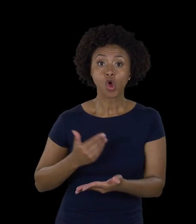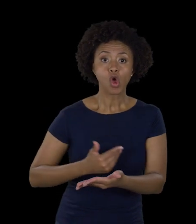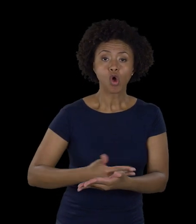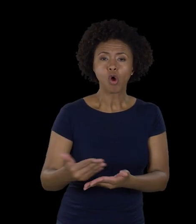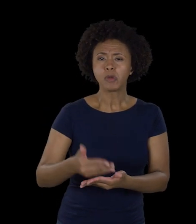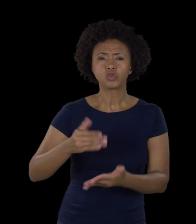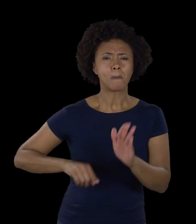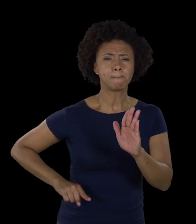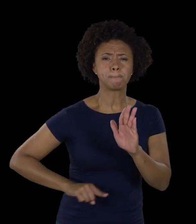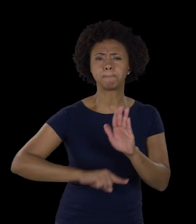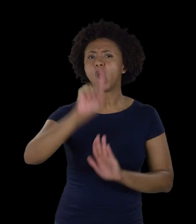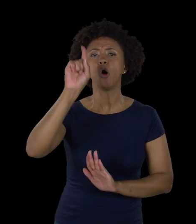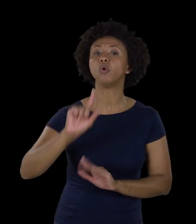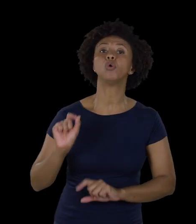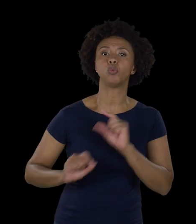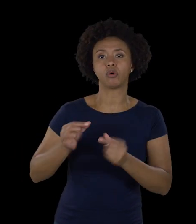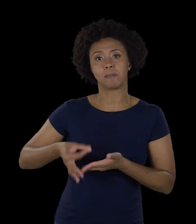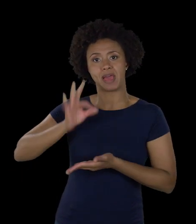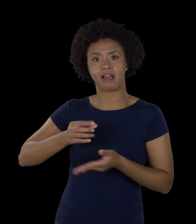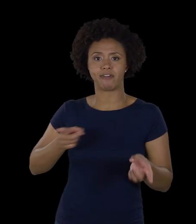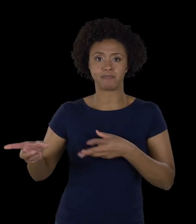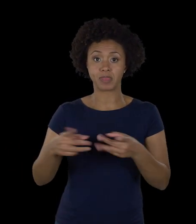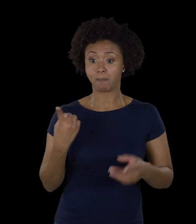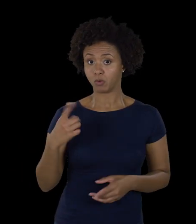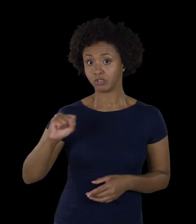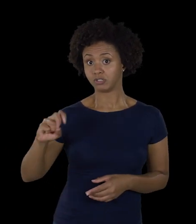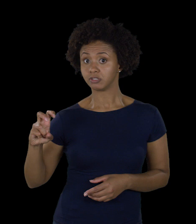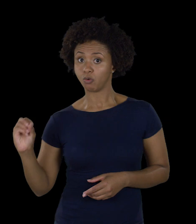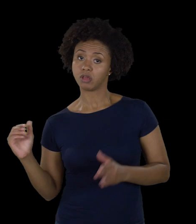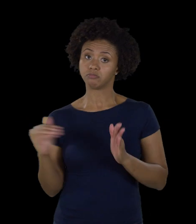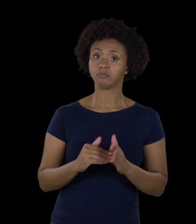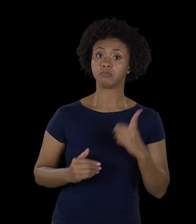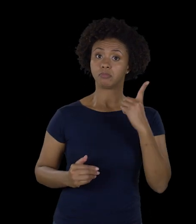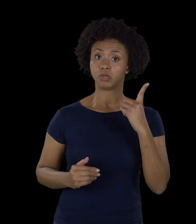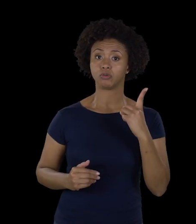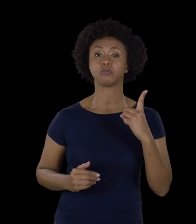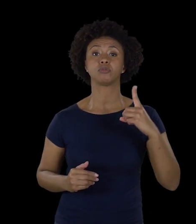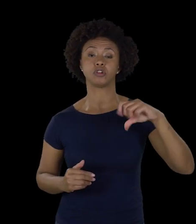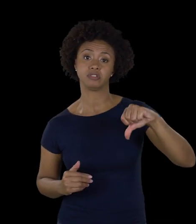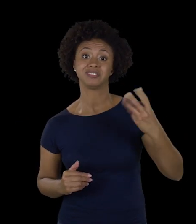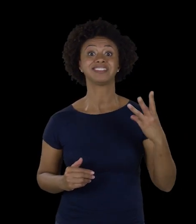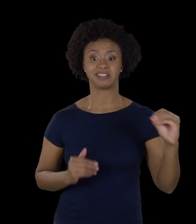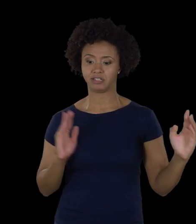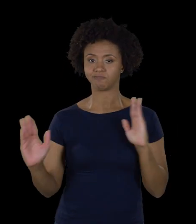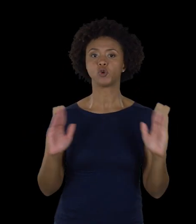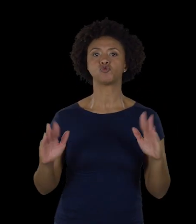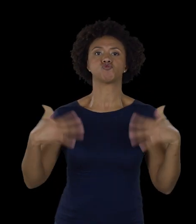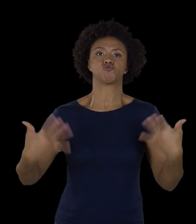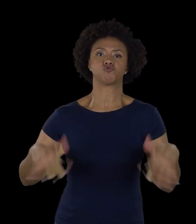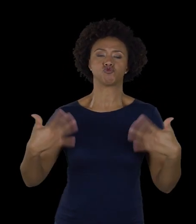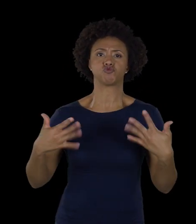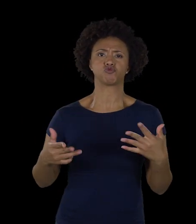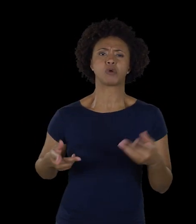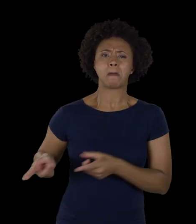importância inédita é o café, sobretudo no período entre 1850 a 1930.